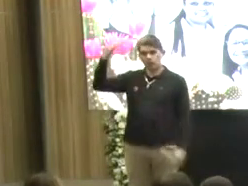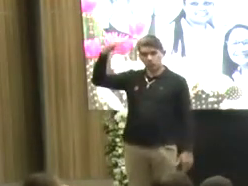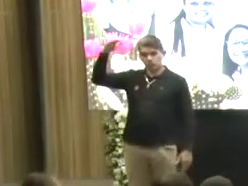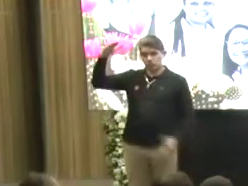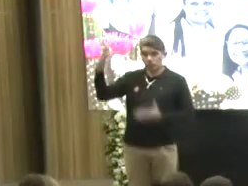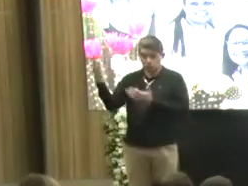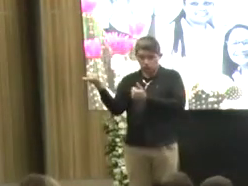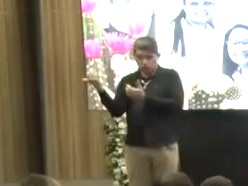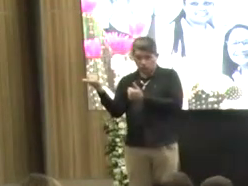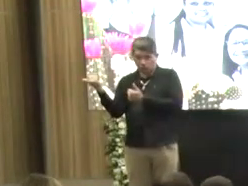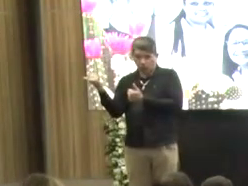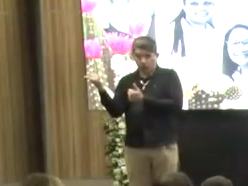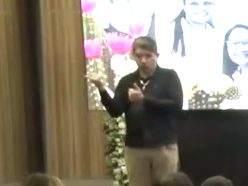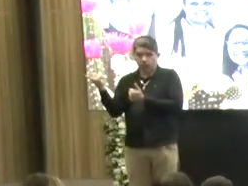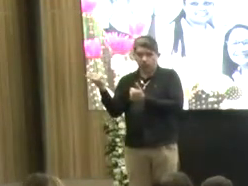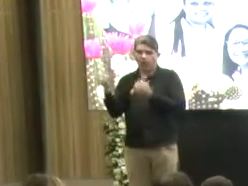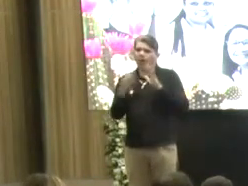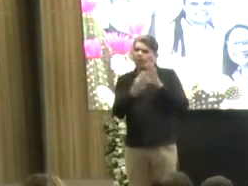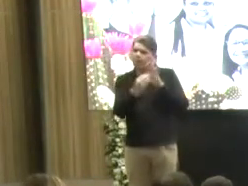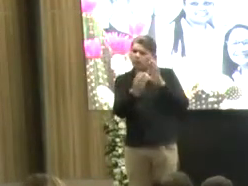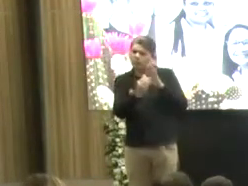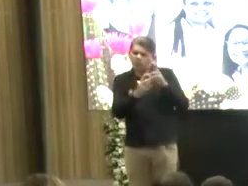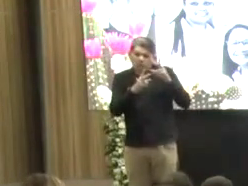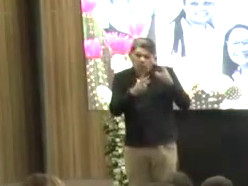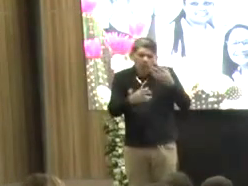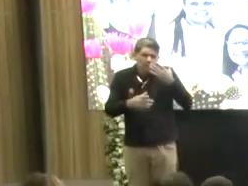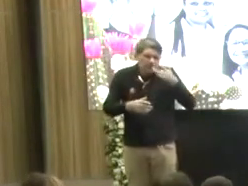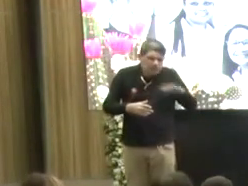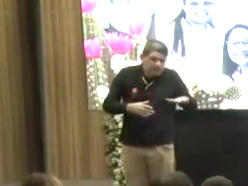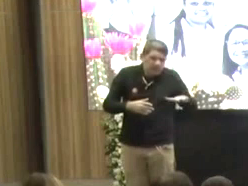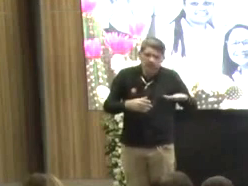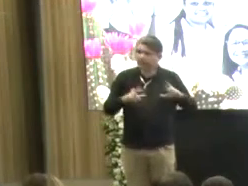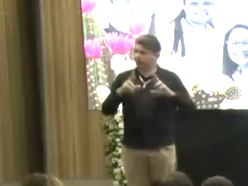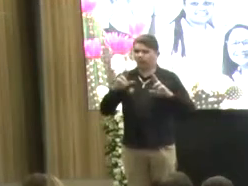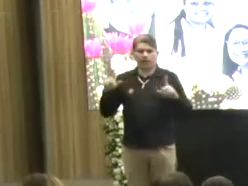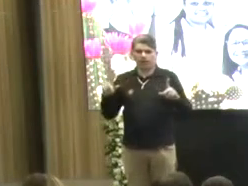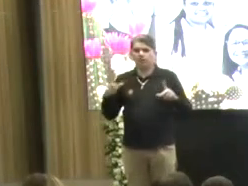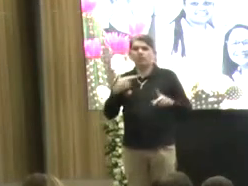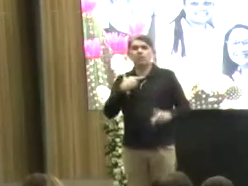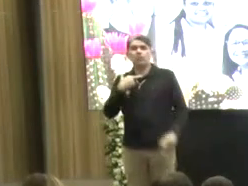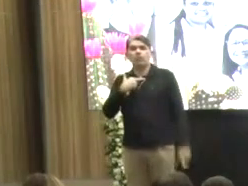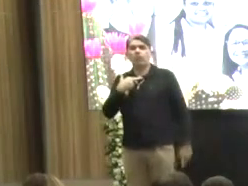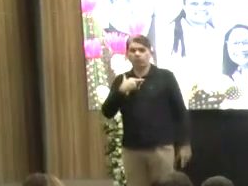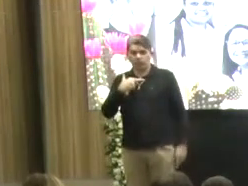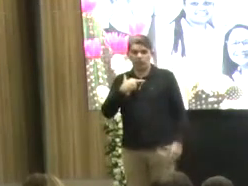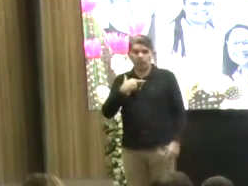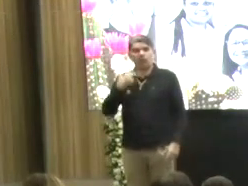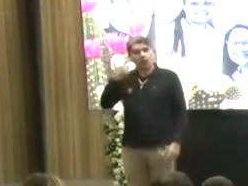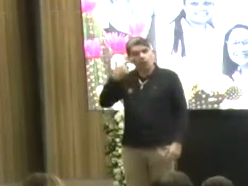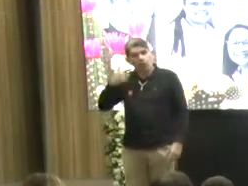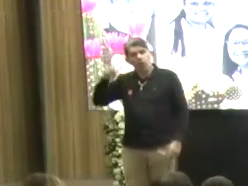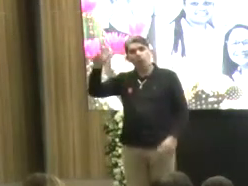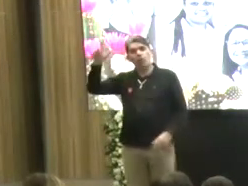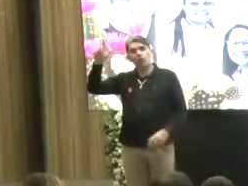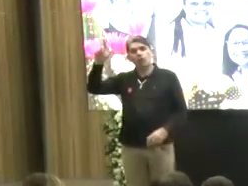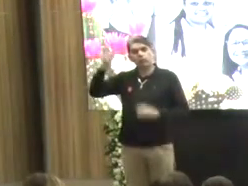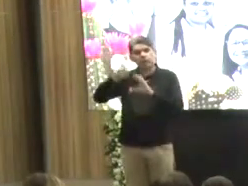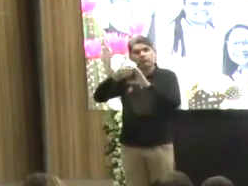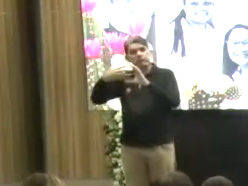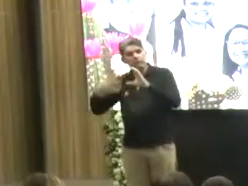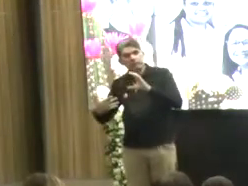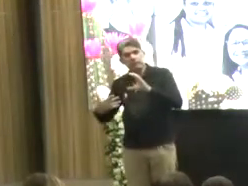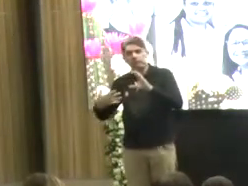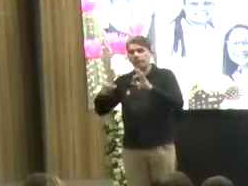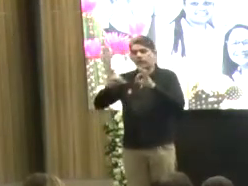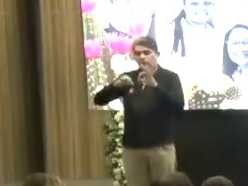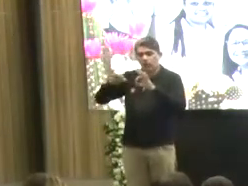ser parametrada para a escola da infância e que ela tem que ter outras formas de